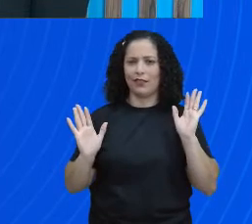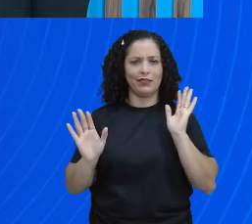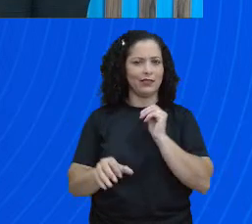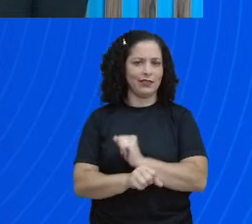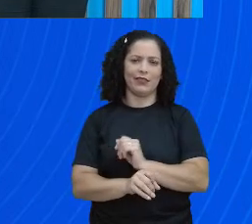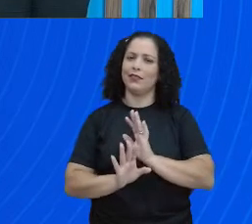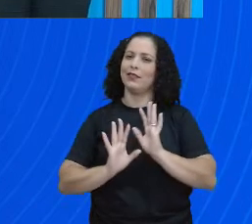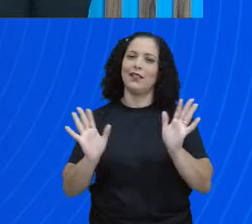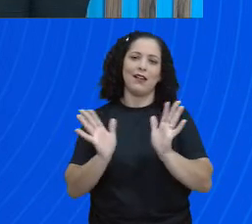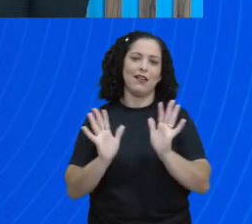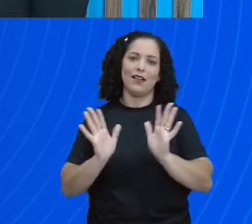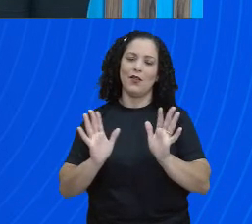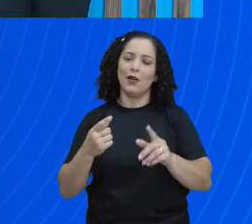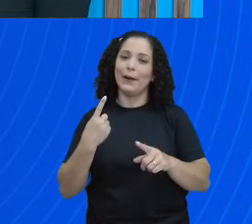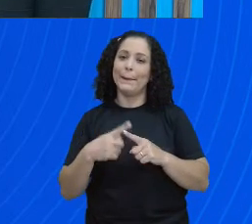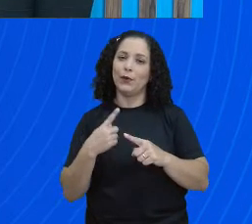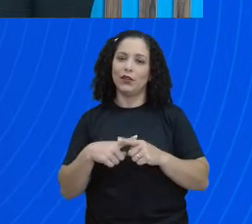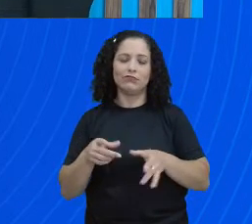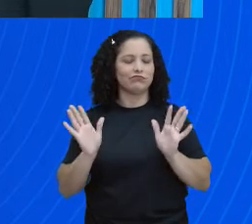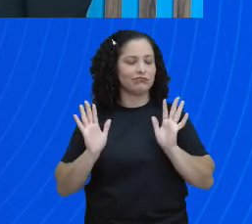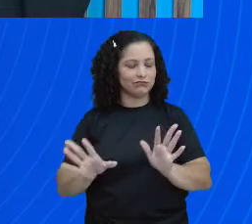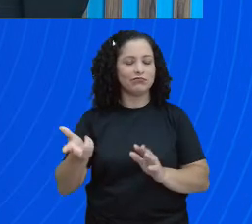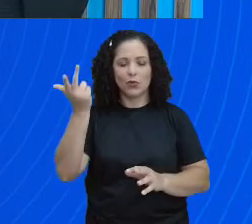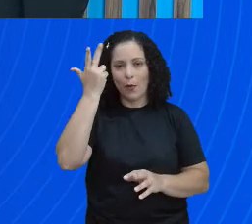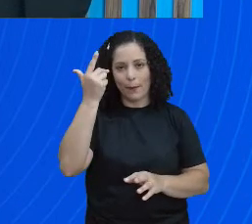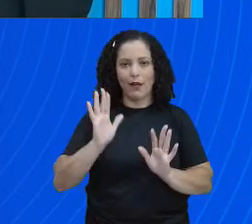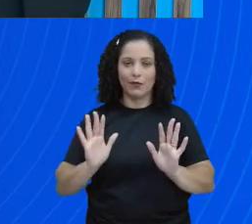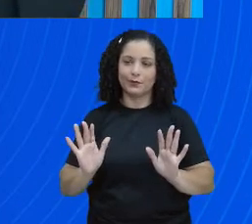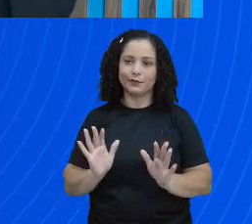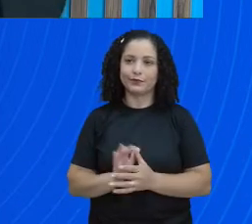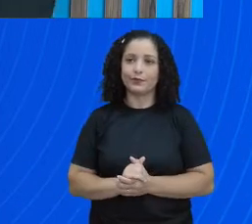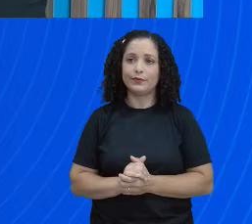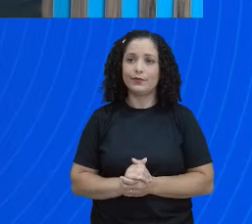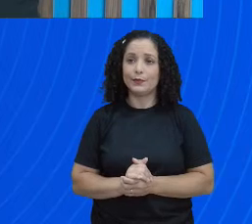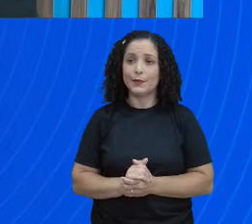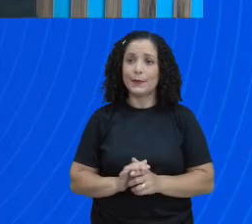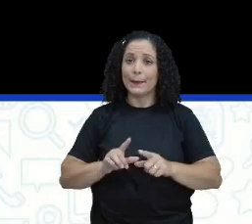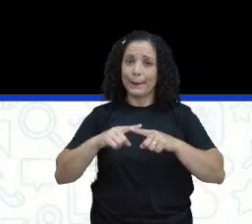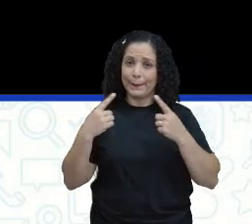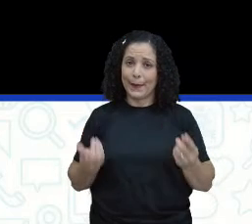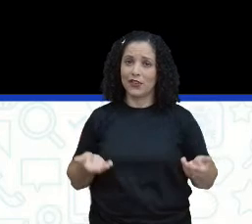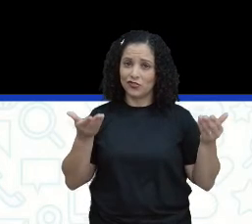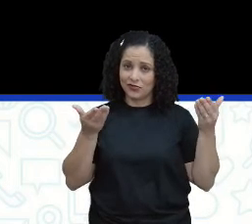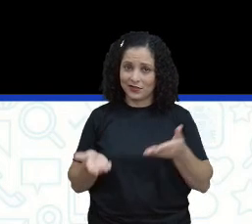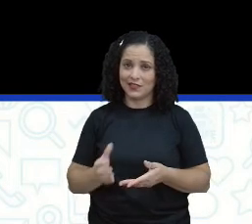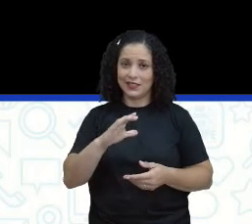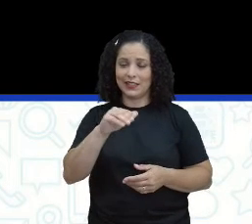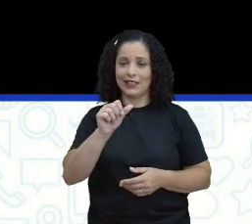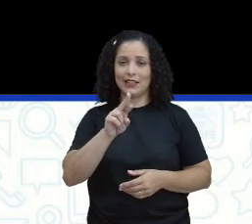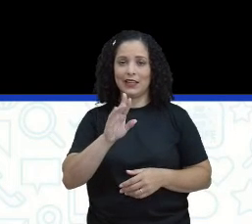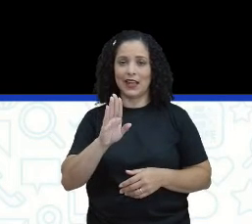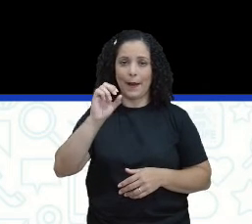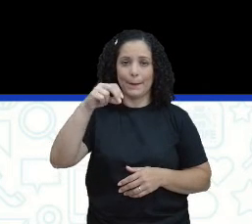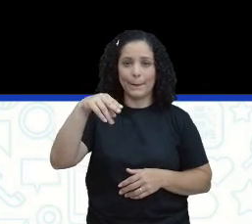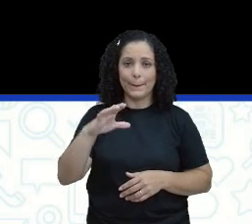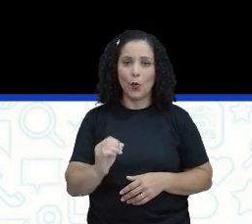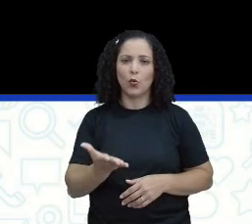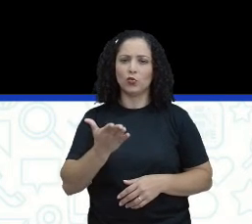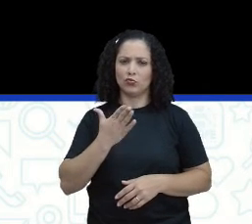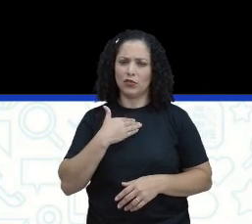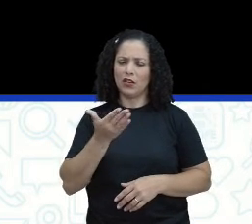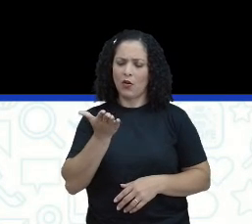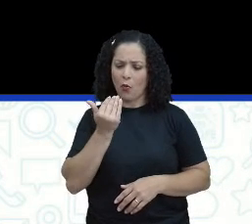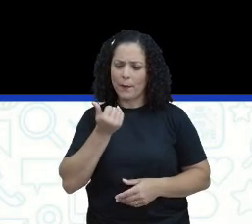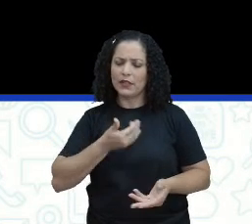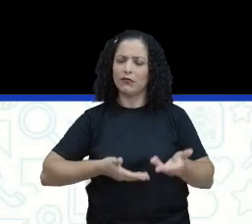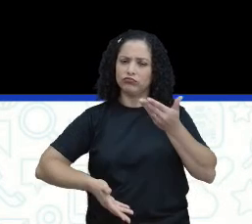professora, porque é radioativo. Não é isso não, tá? Mas esse carbono chega na nossa alimentação e ele começa a fazer parte